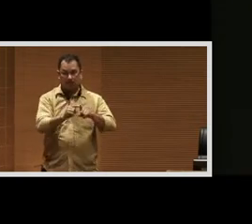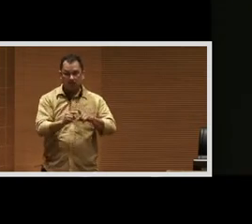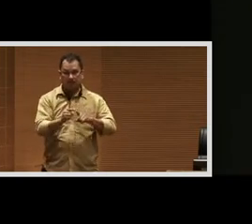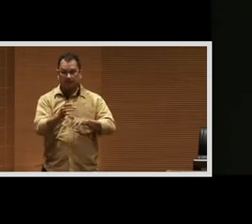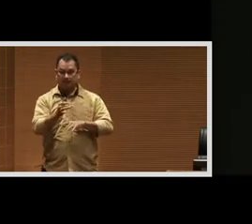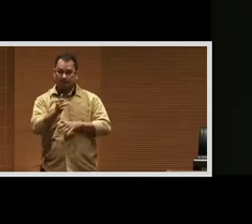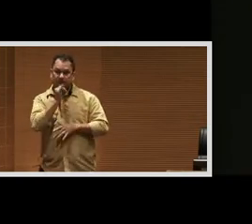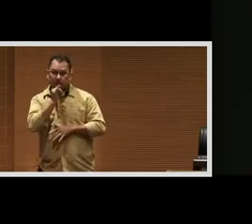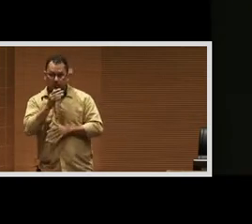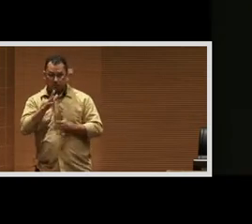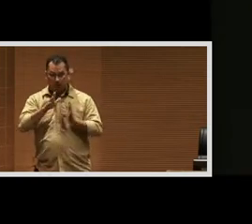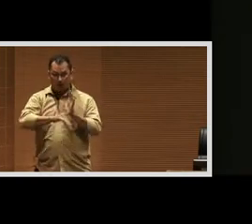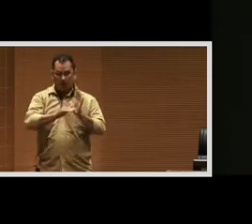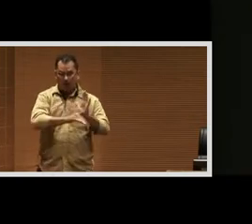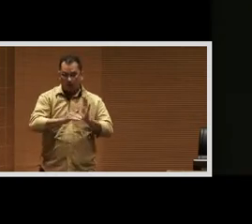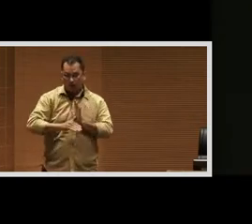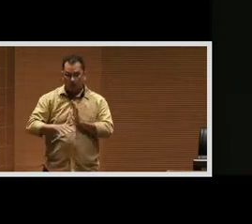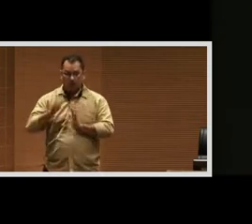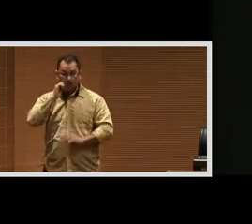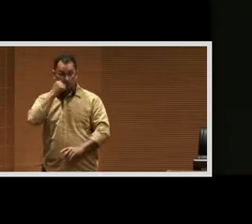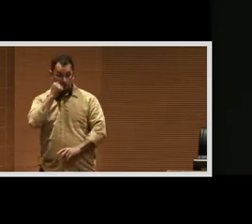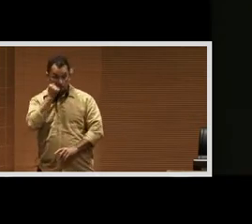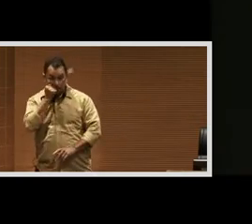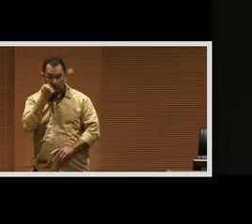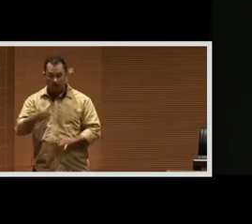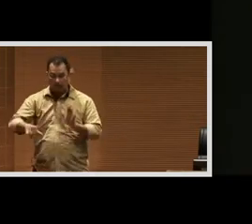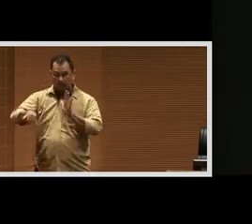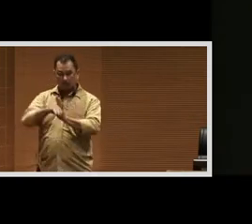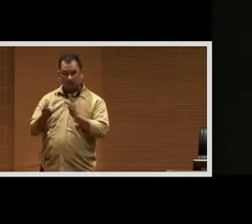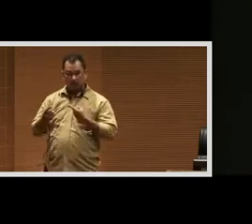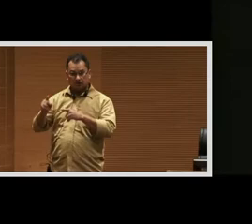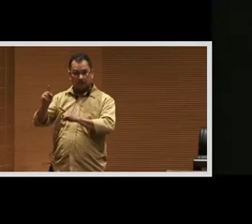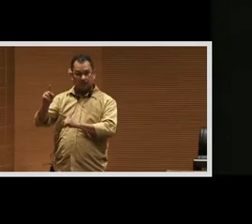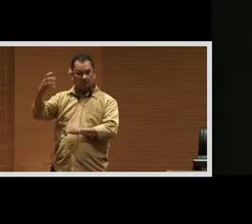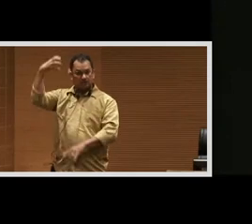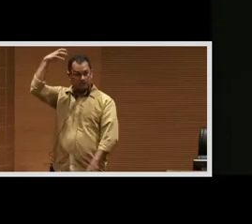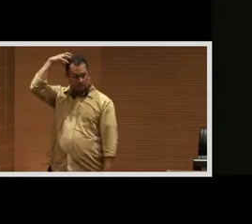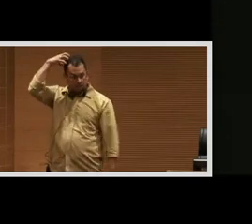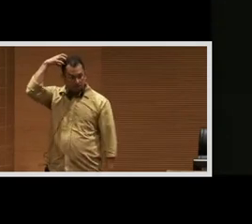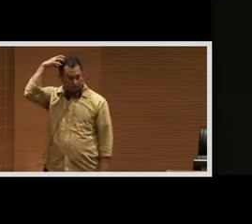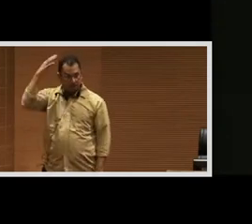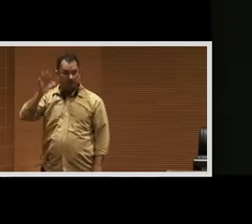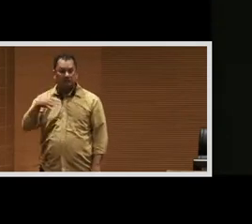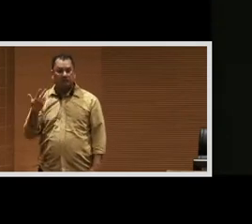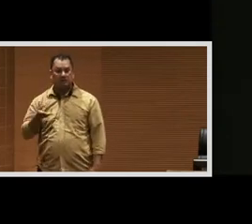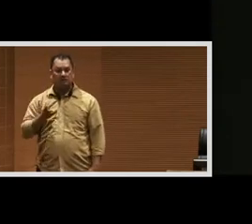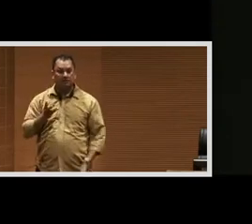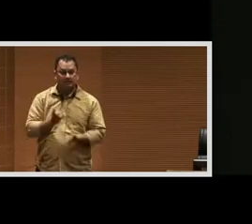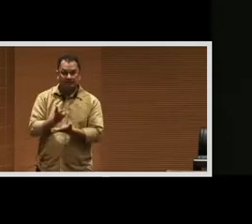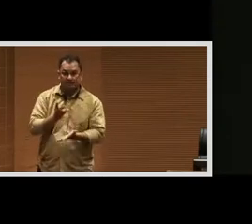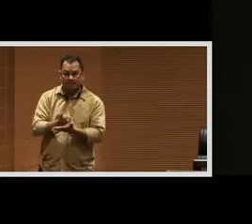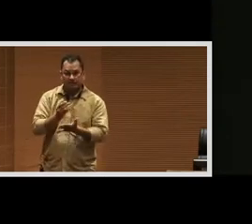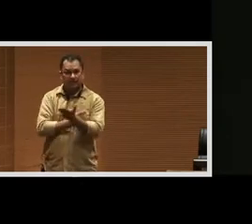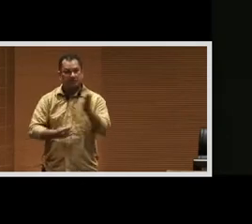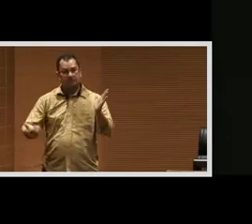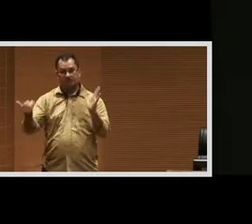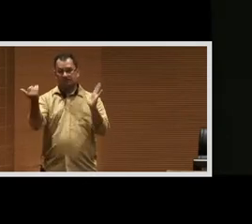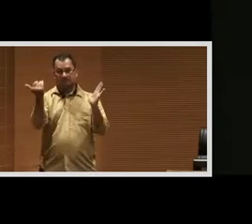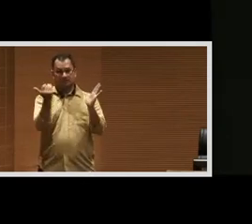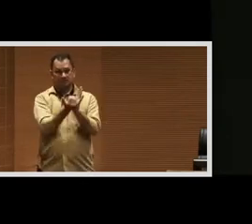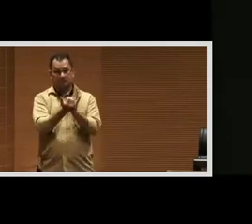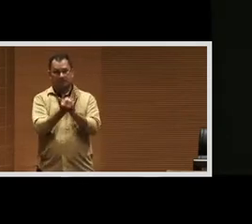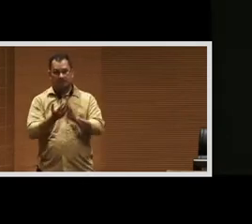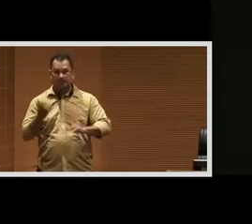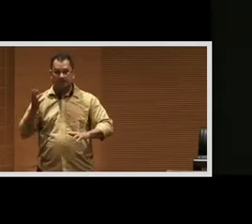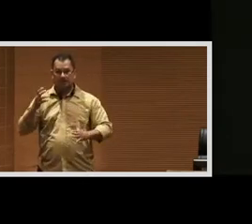pãozinho, era considerado um crime contra o rei. Por isso, a punição sempre era muito exagerada. Né? E